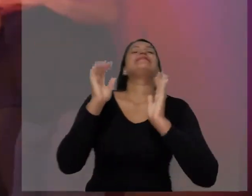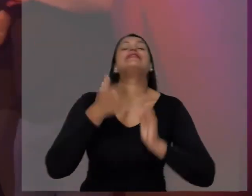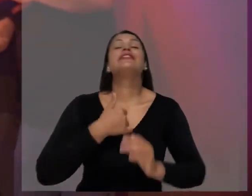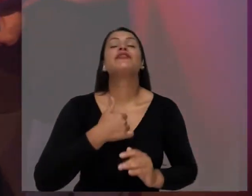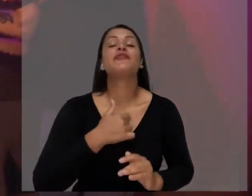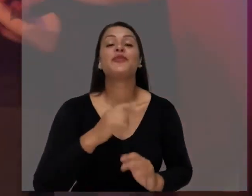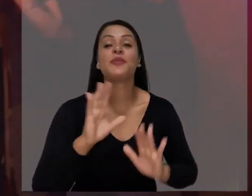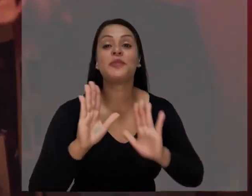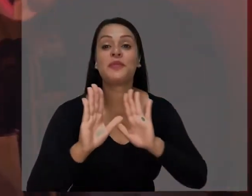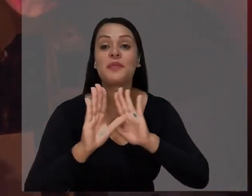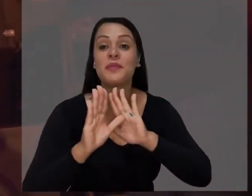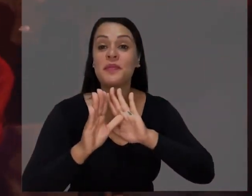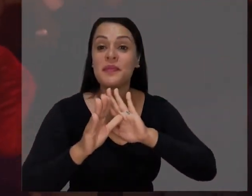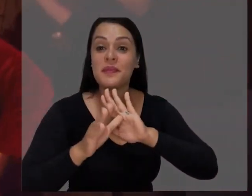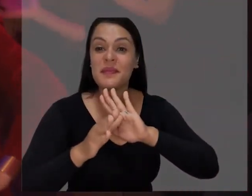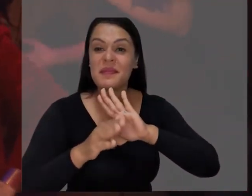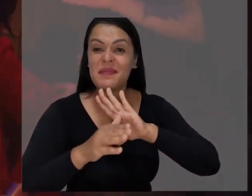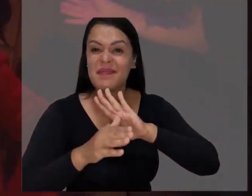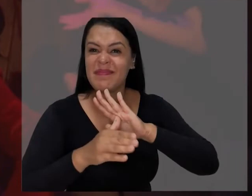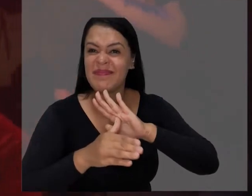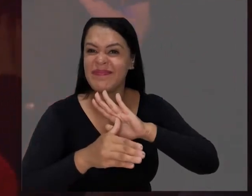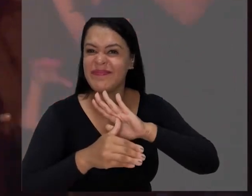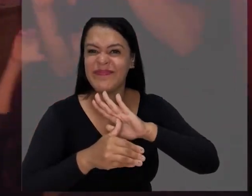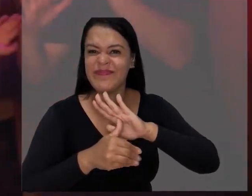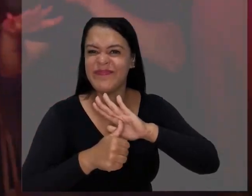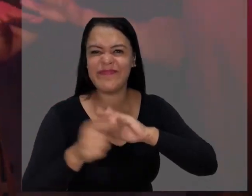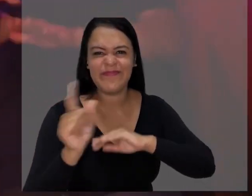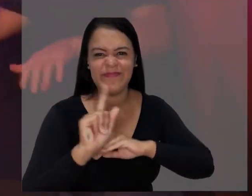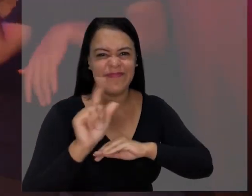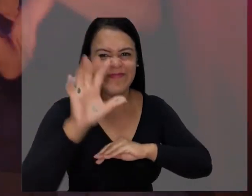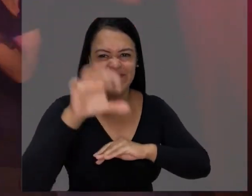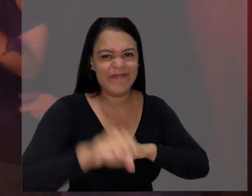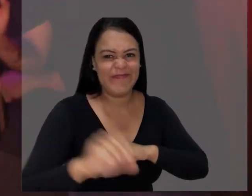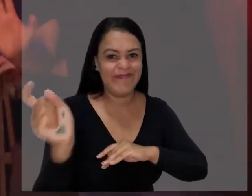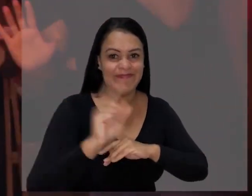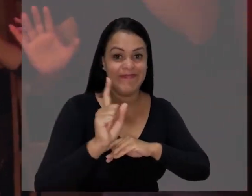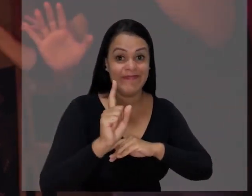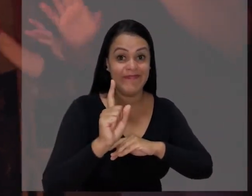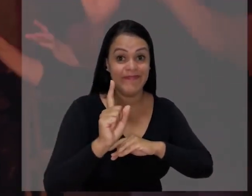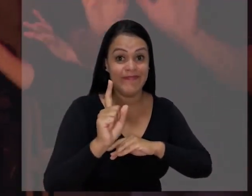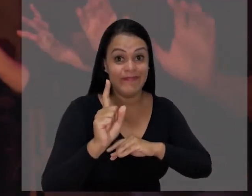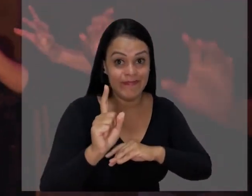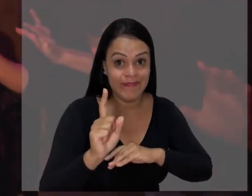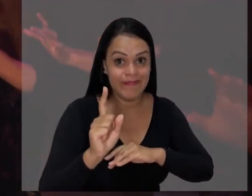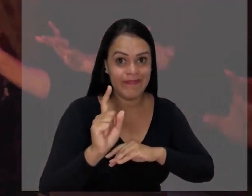Se eu fosse um ladrão, eu não roubava isso.